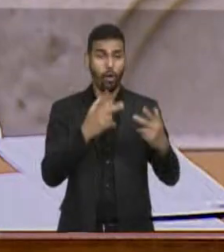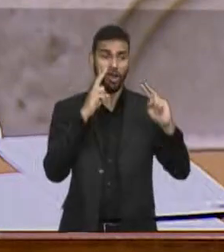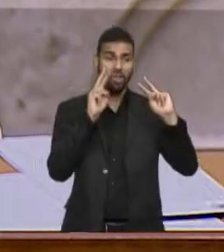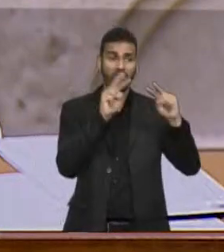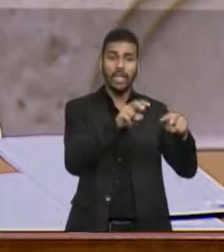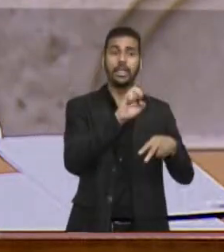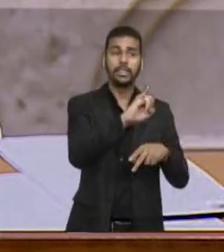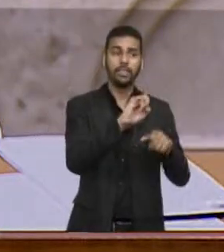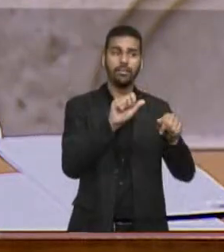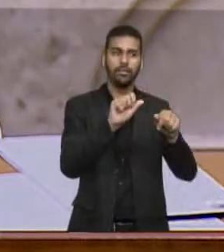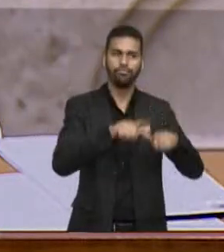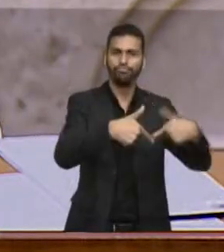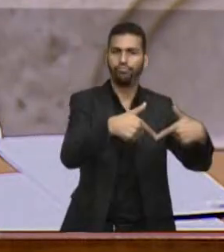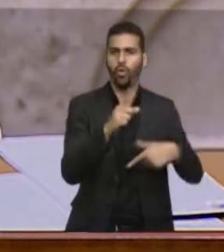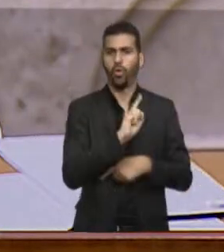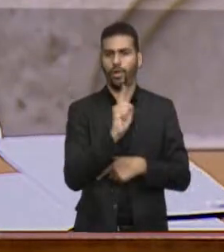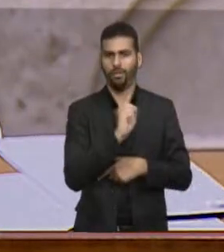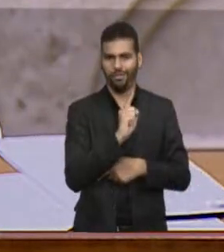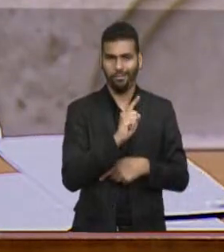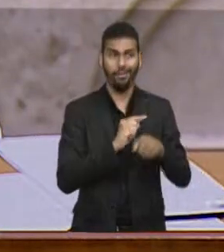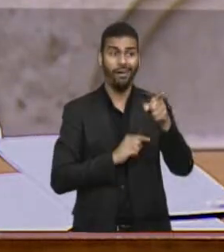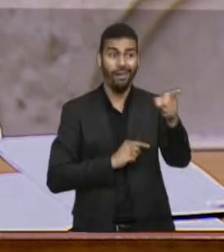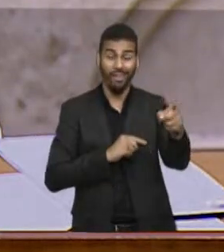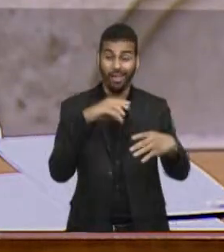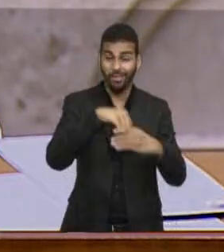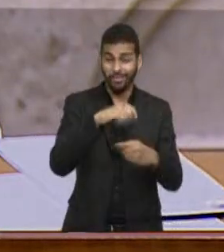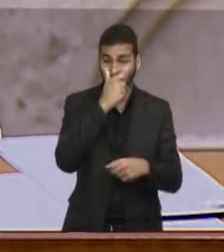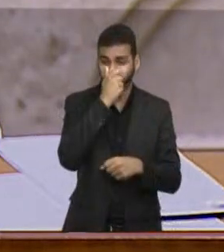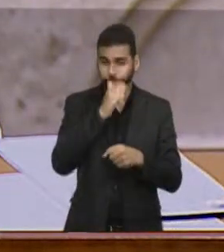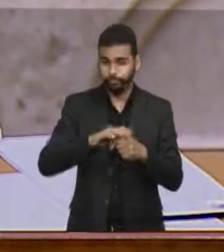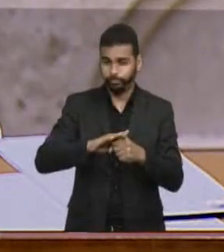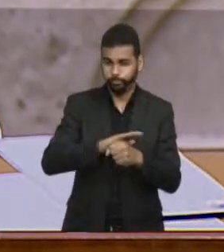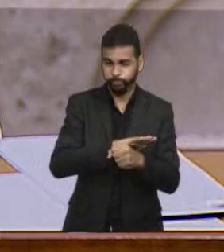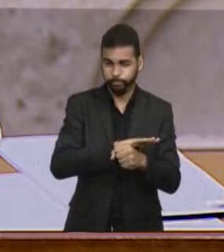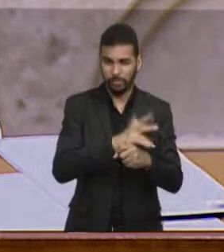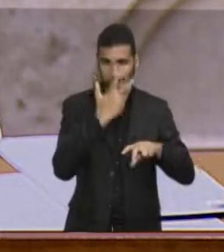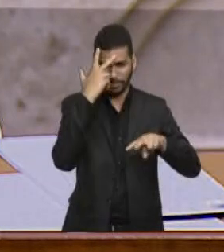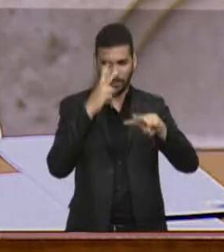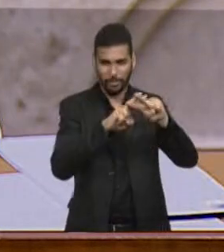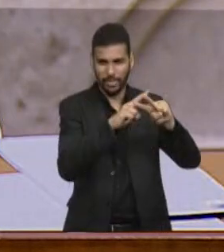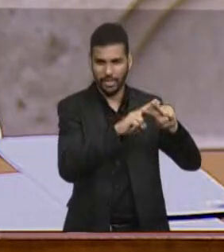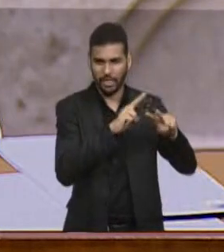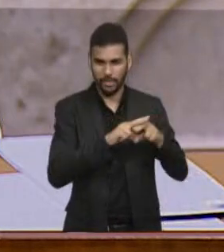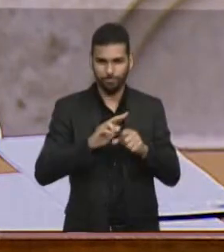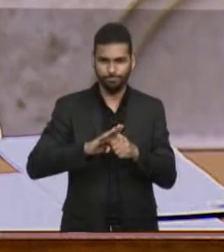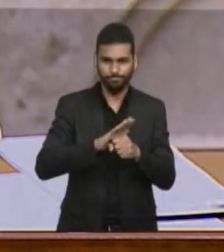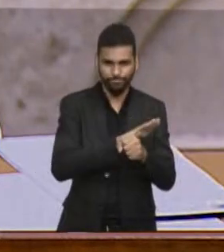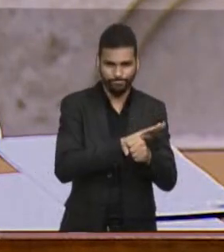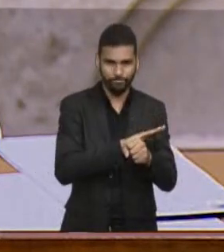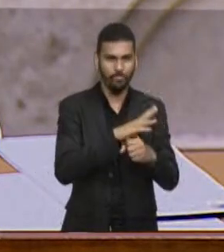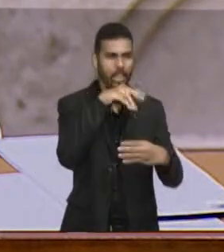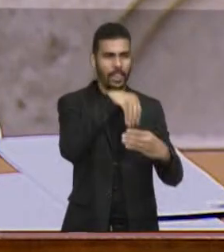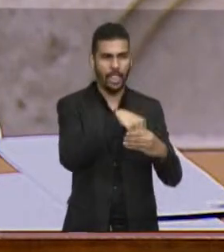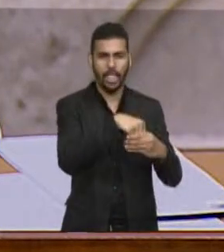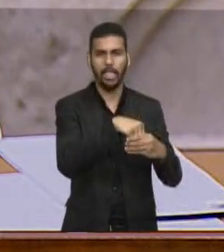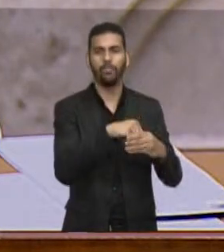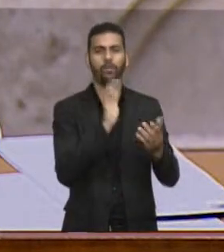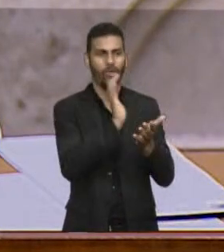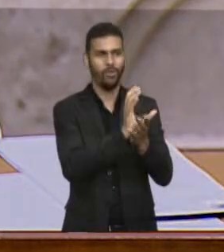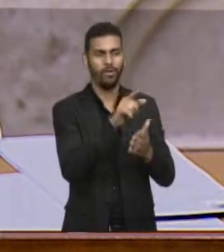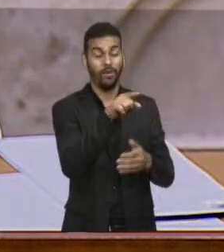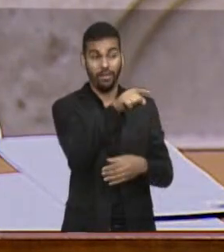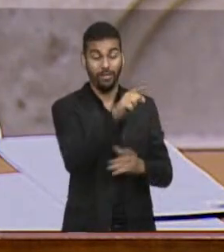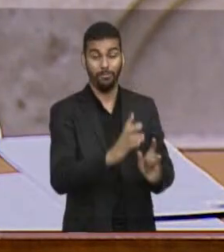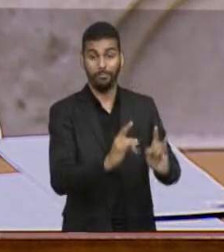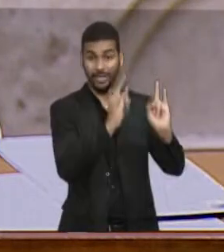vinculado a Inclusive a super população e as condições daquela daquele complexo prisional